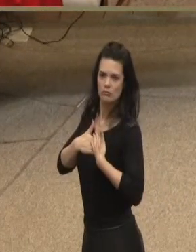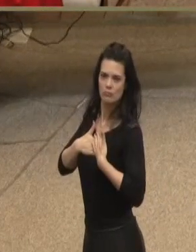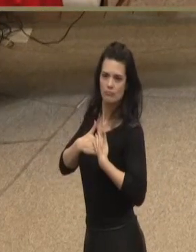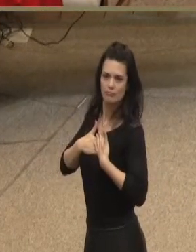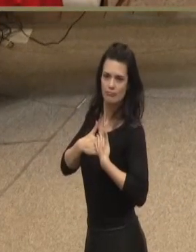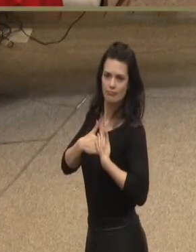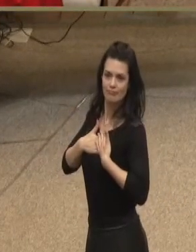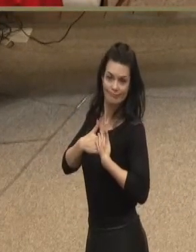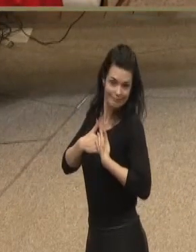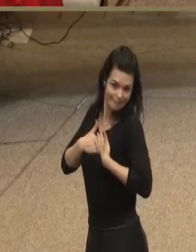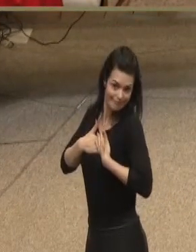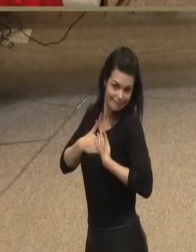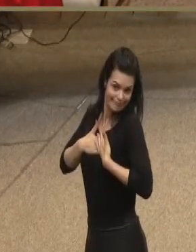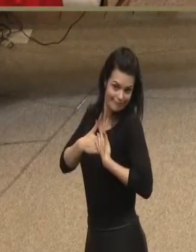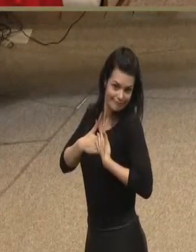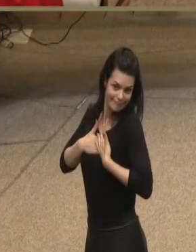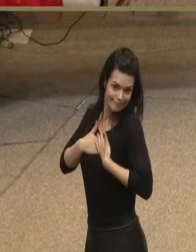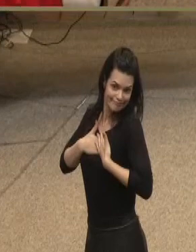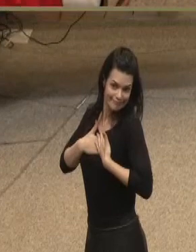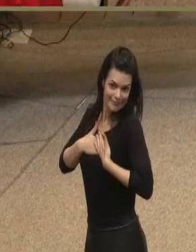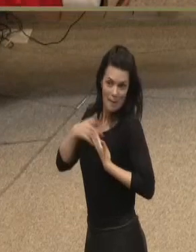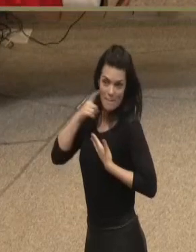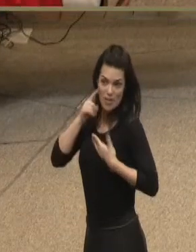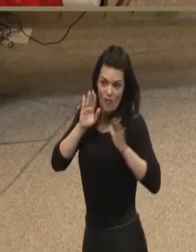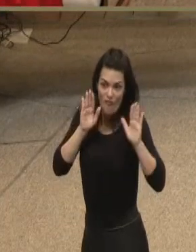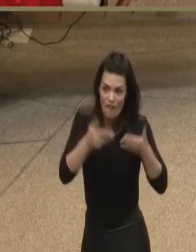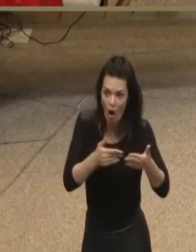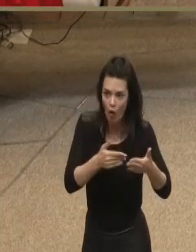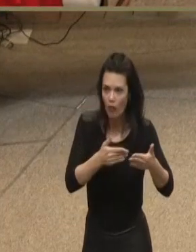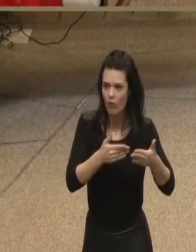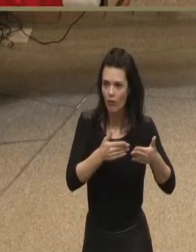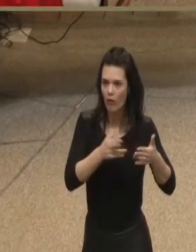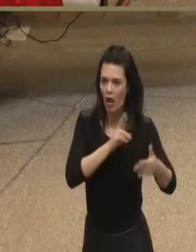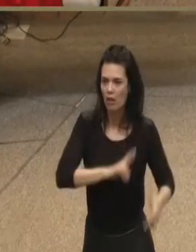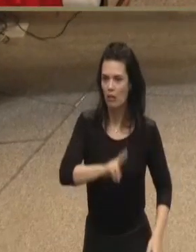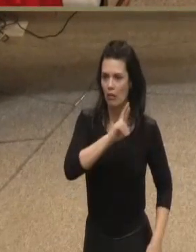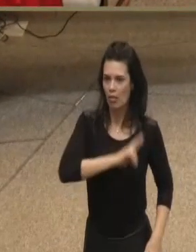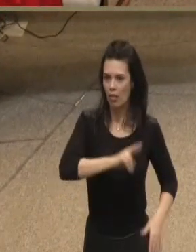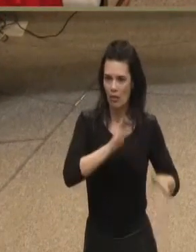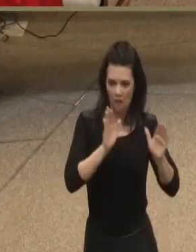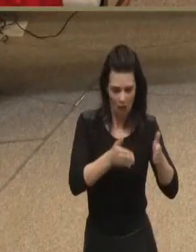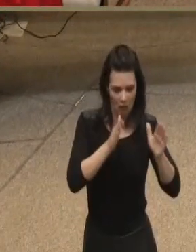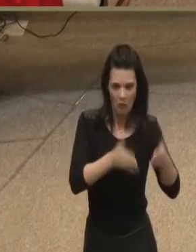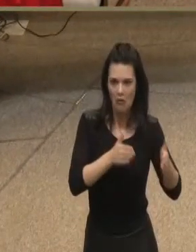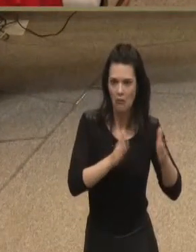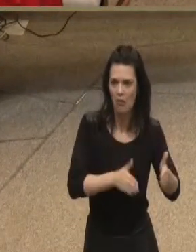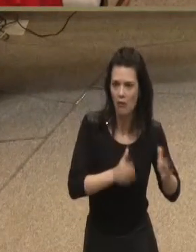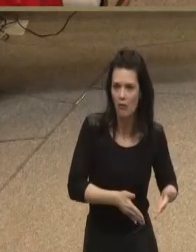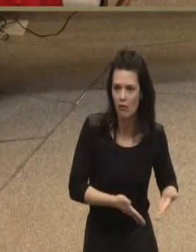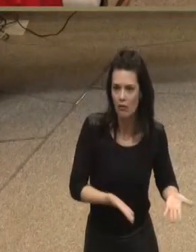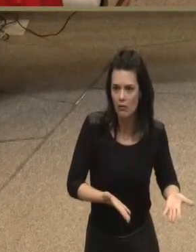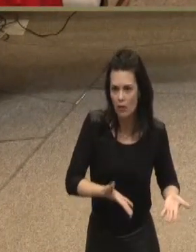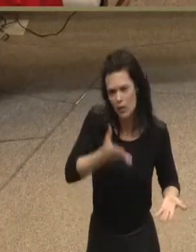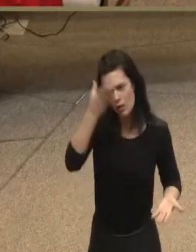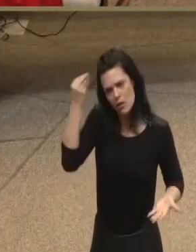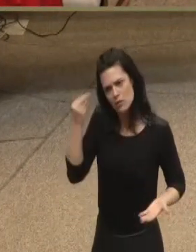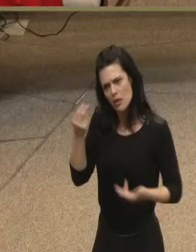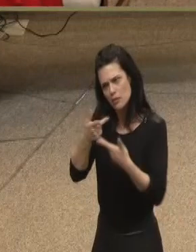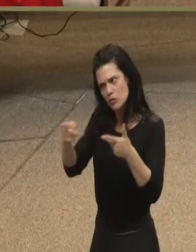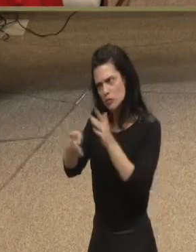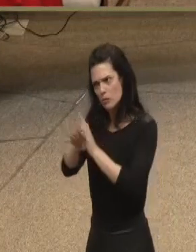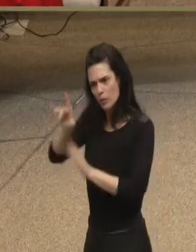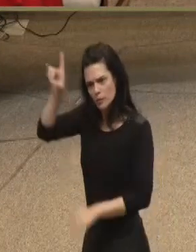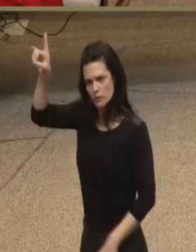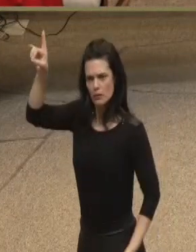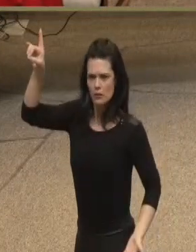mergulhados no fermento dos fariseus, que julgavam que por suas atitudes poderiam então ser